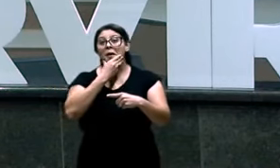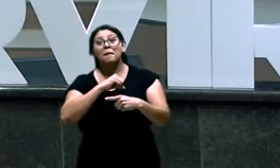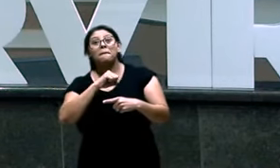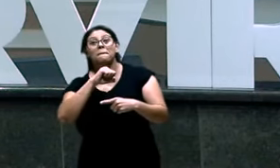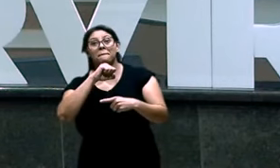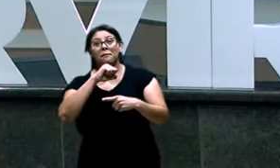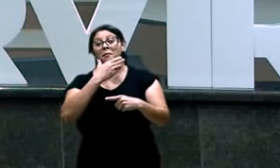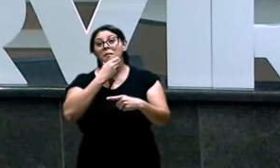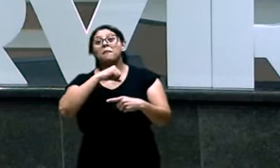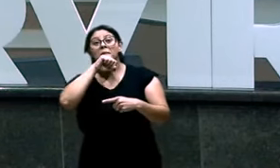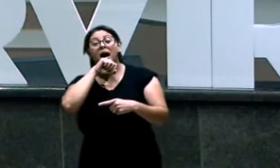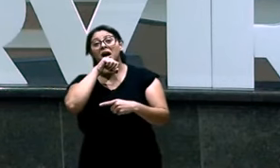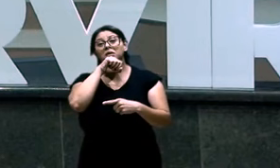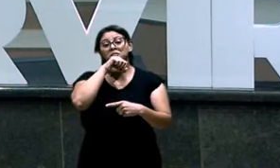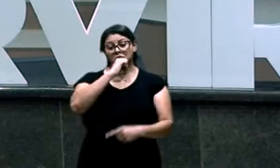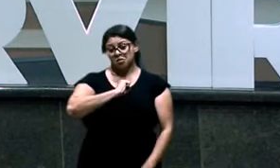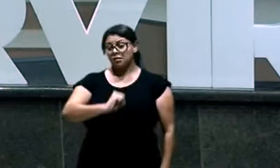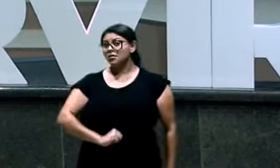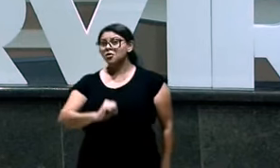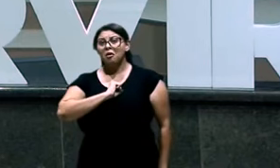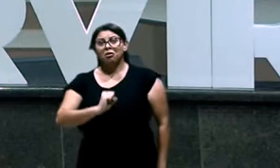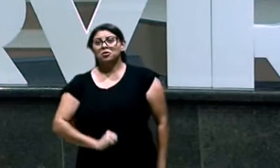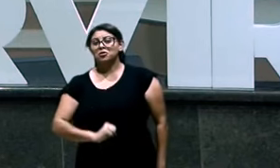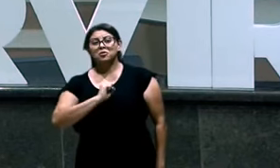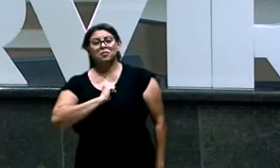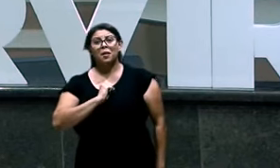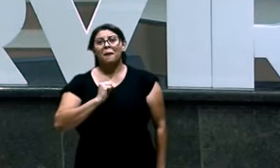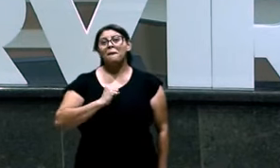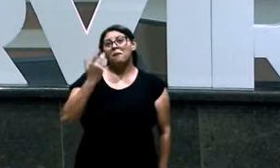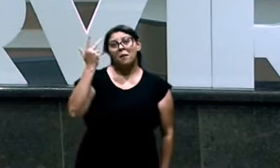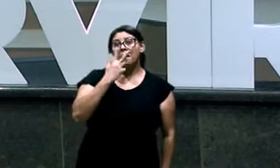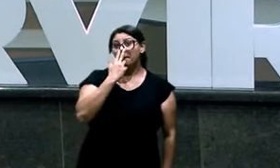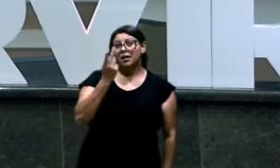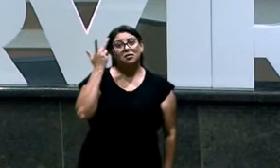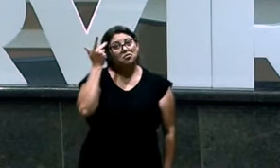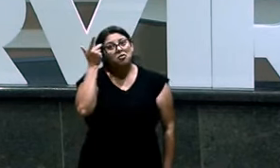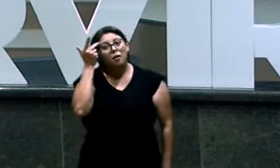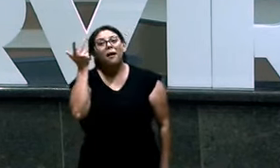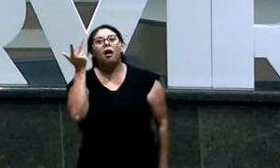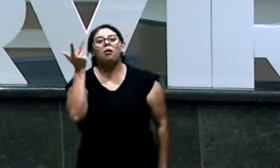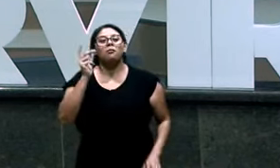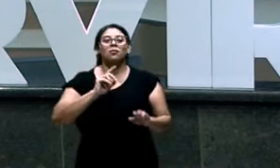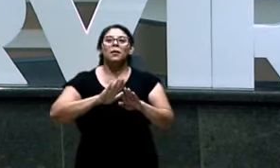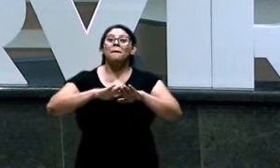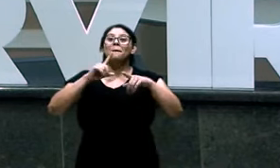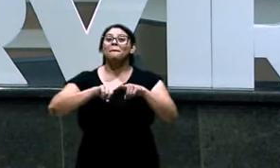lógico. Eu vim aqui para te contrariar e dizer: Deus tem um outro curso para a sua história.